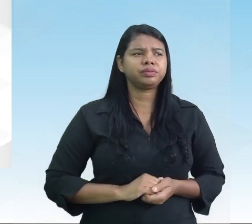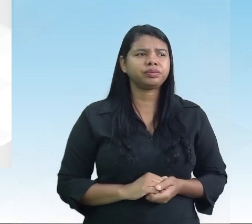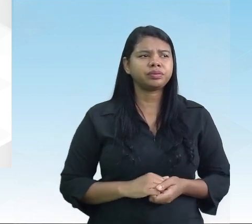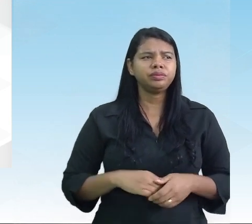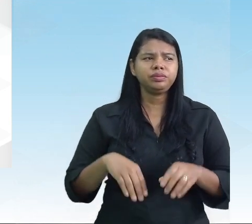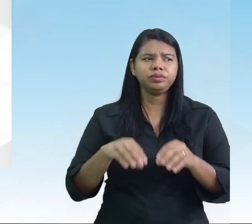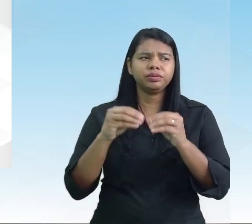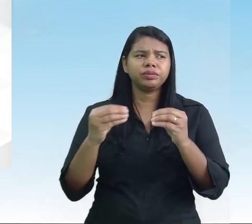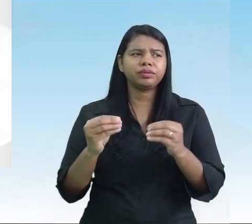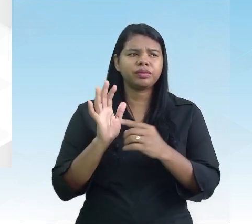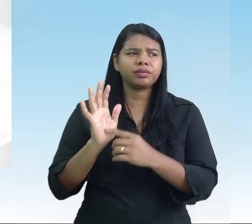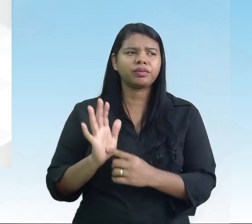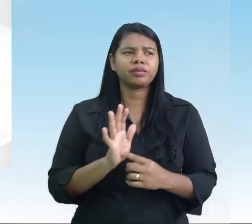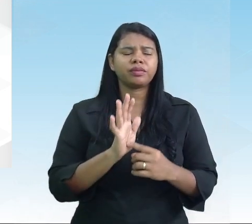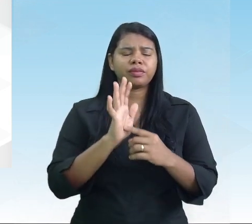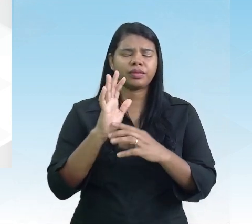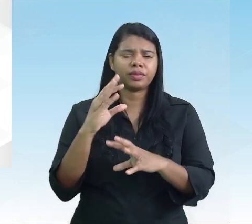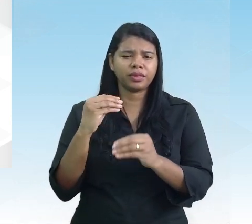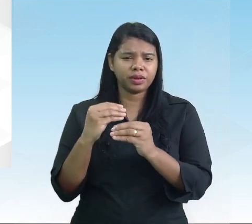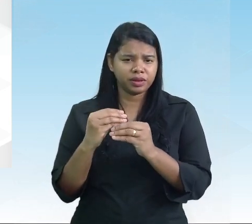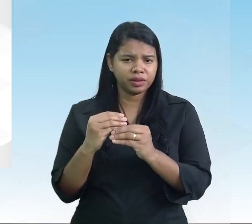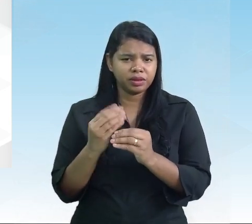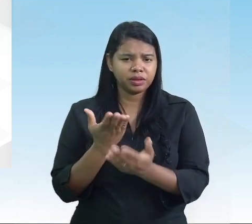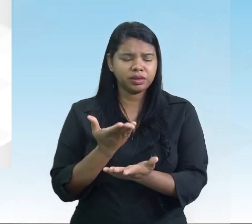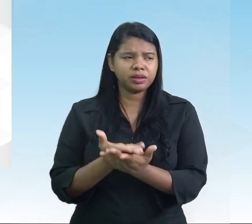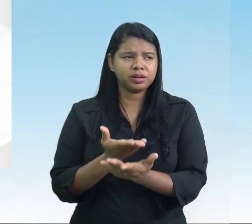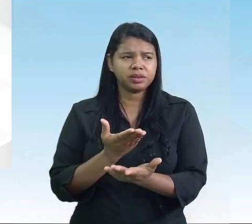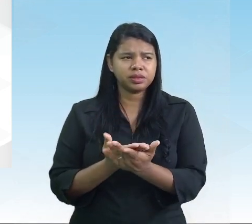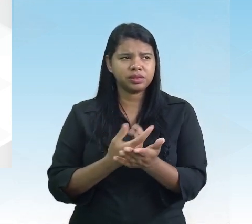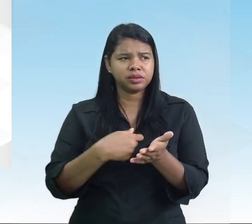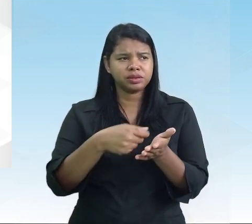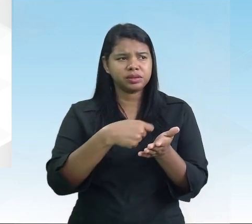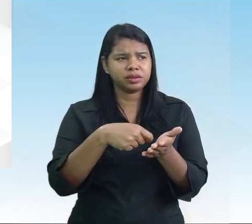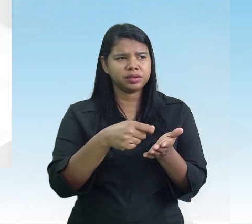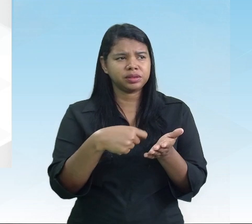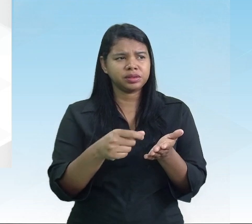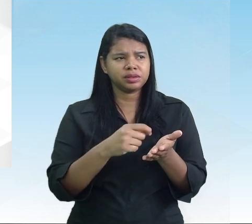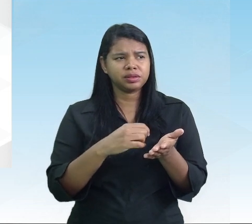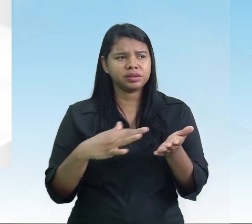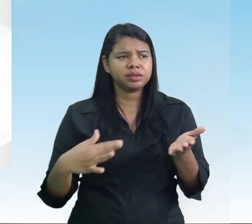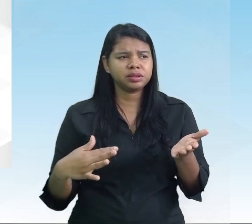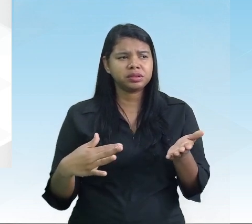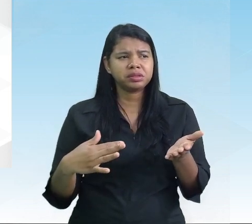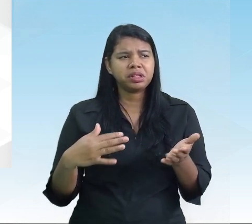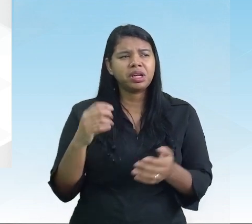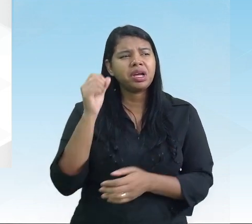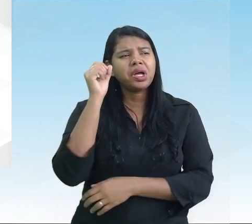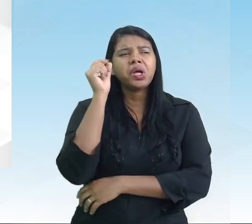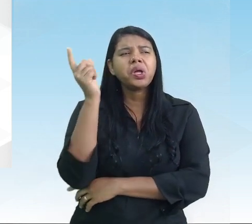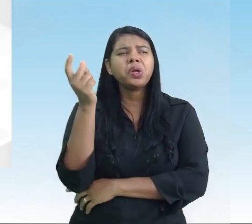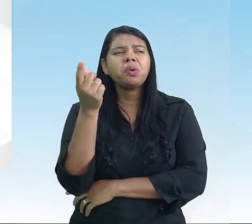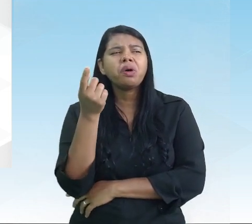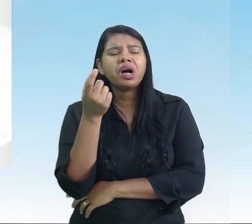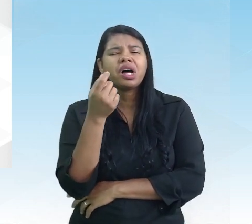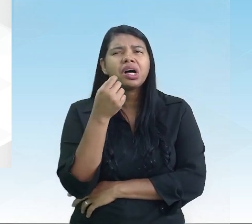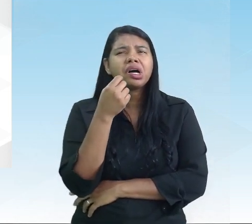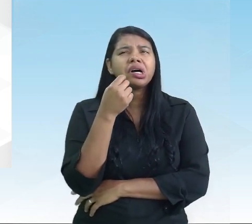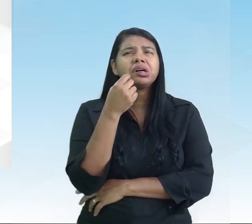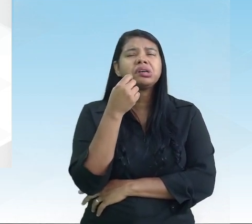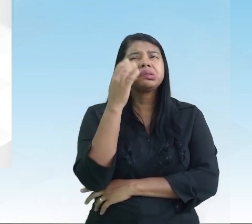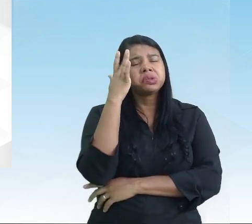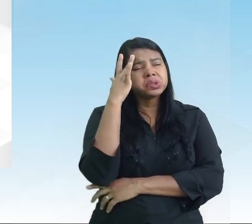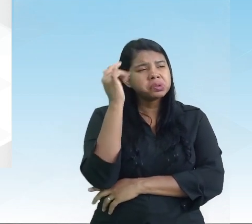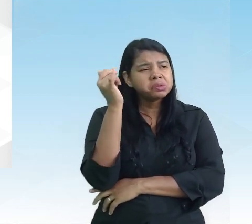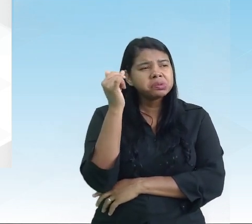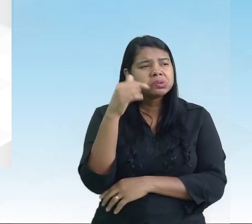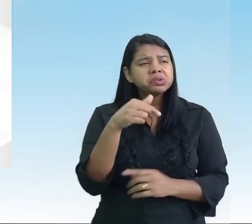está qual o estudante escreveu. Então, eu acho, com base em quê? Pode ser de